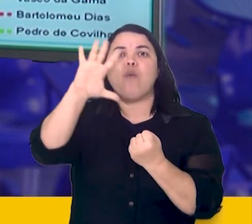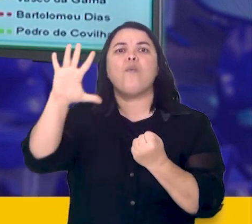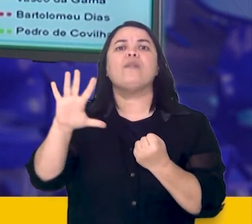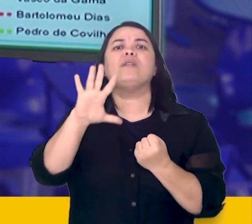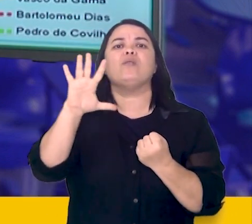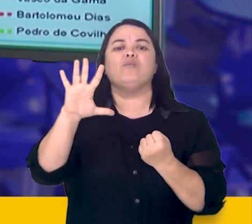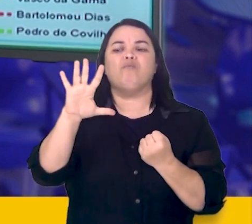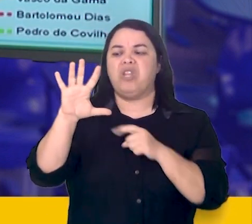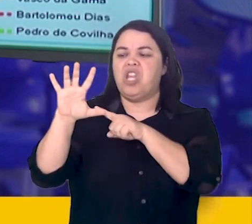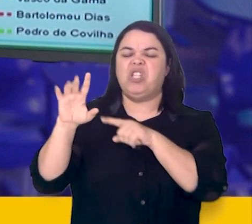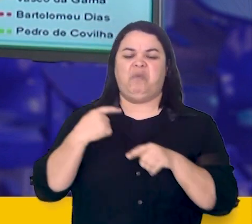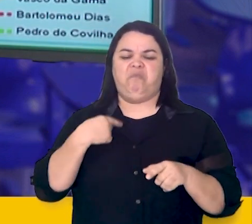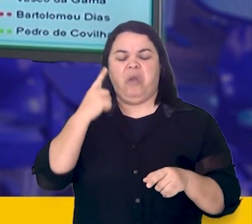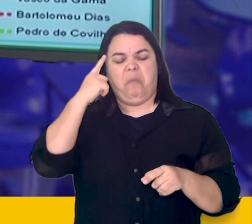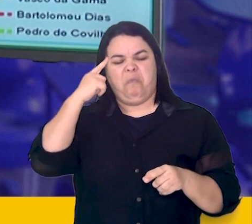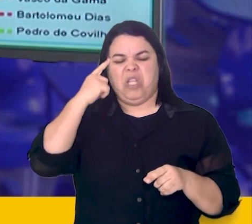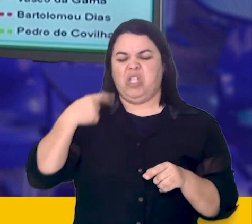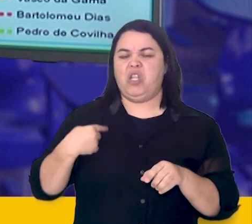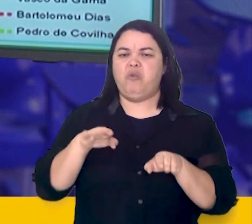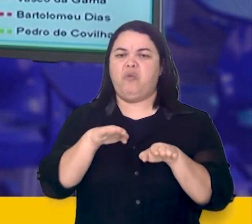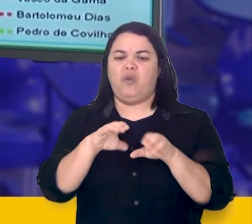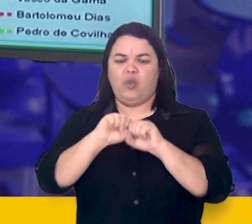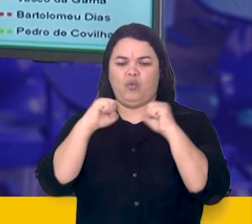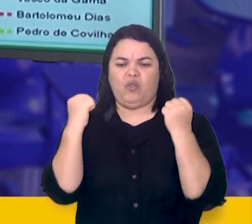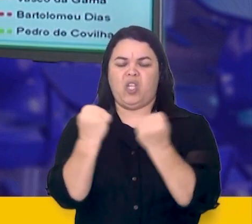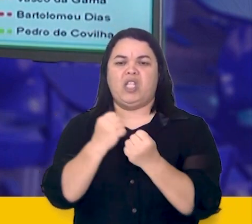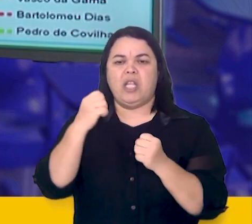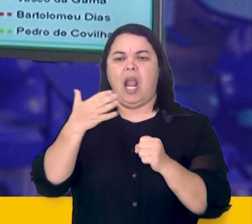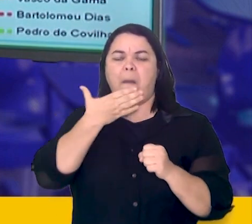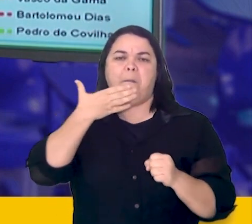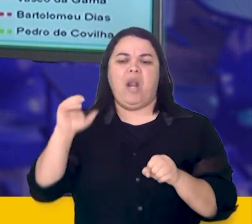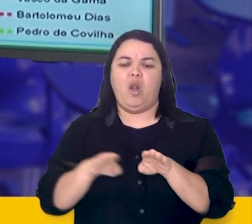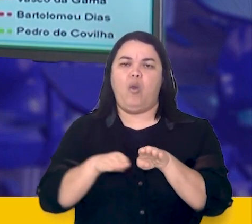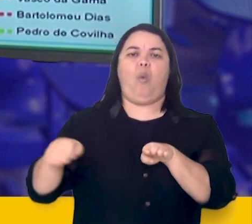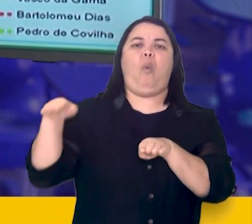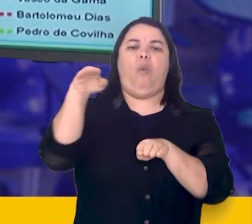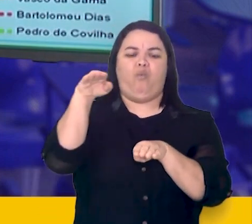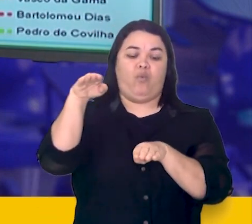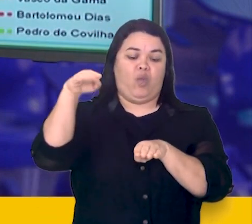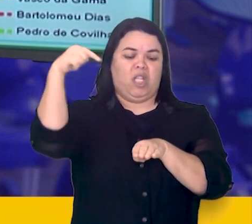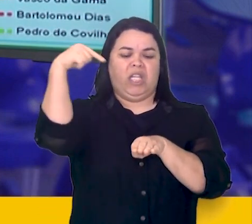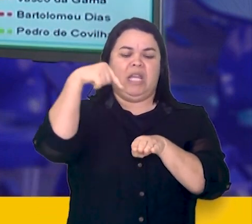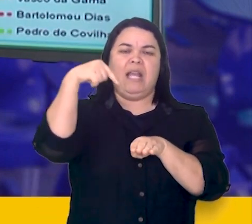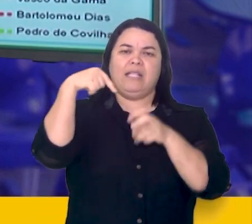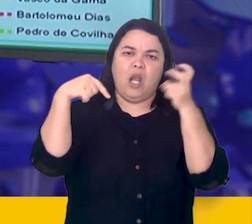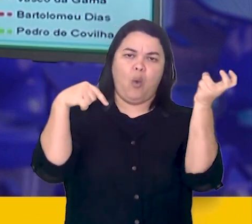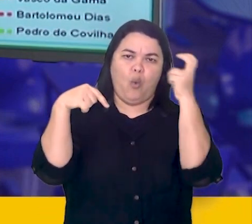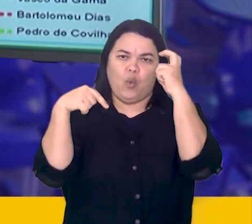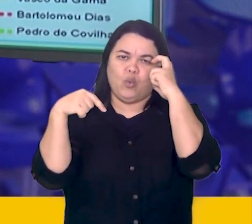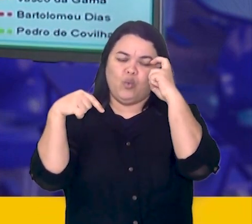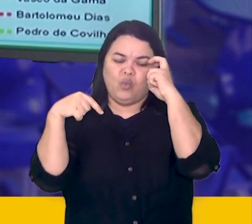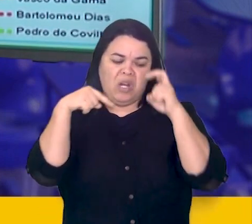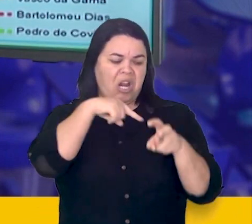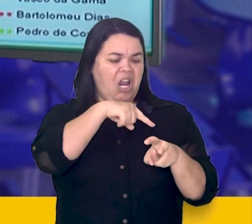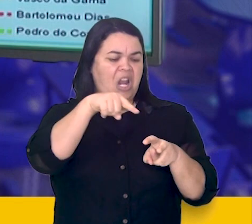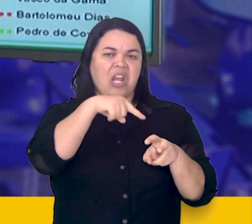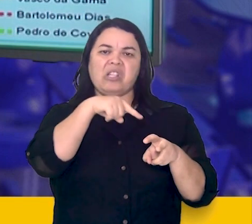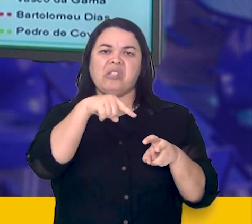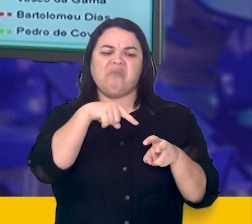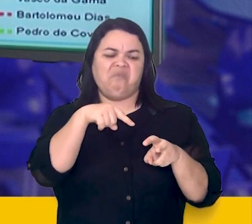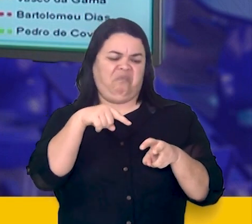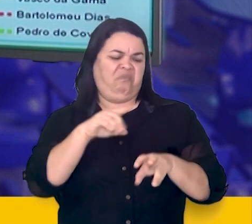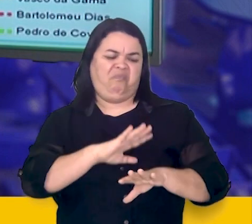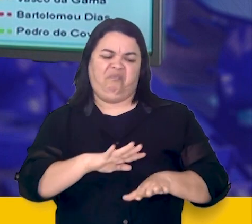de superioridade, achando que de fato eram melhores e que essas outras culturas que agora se apresentavam ao